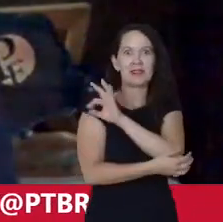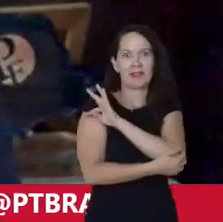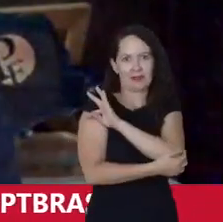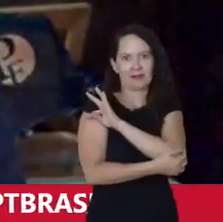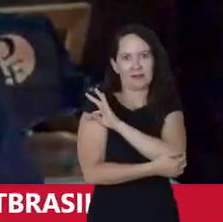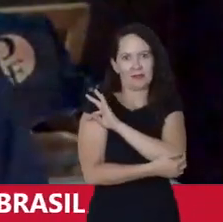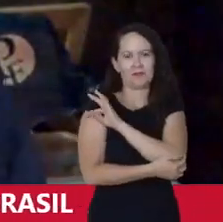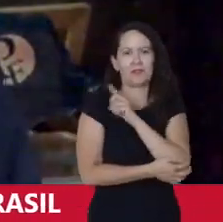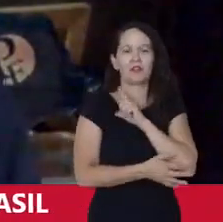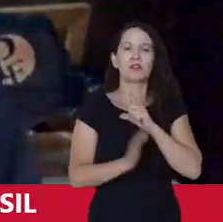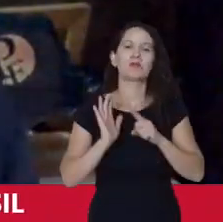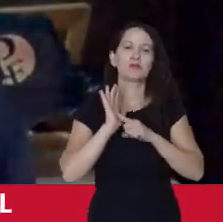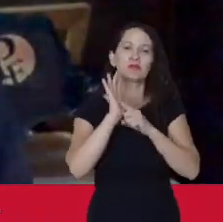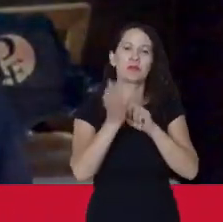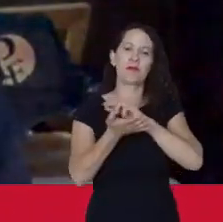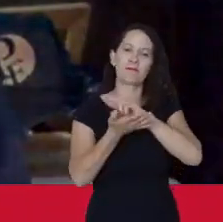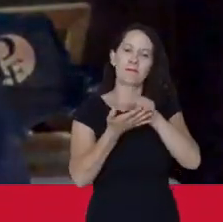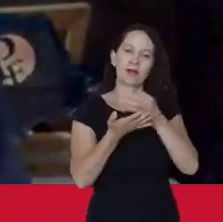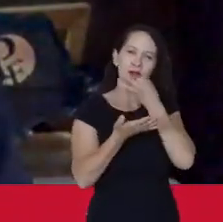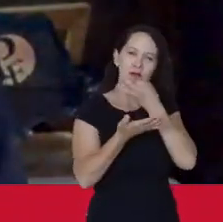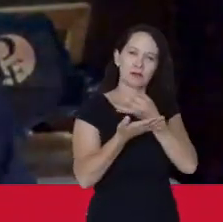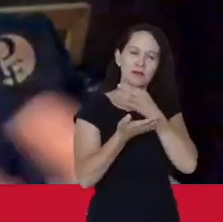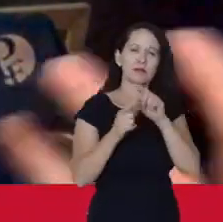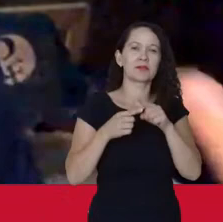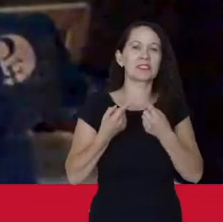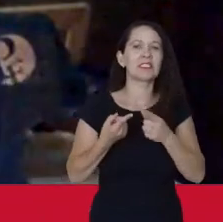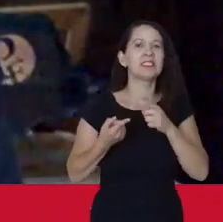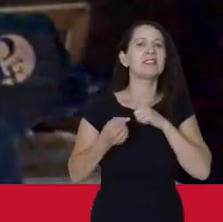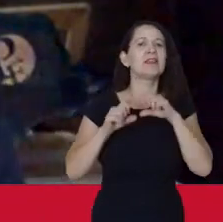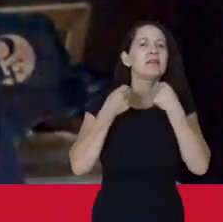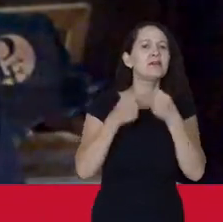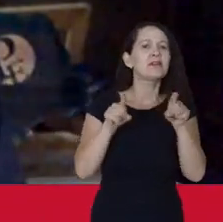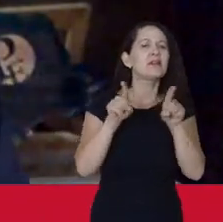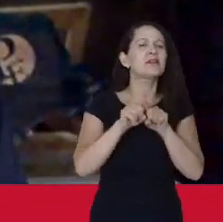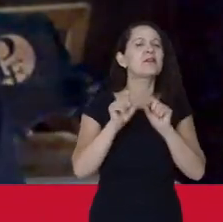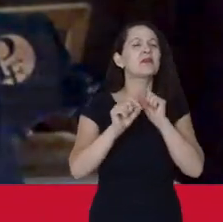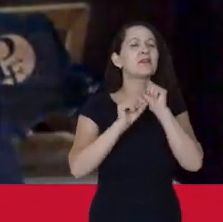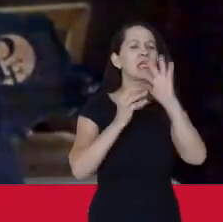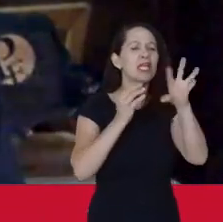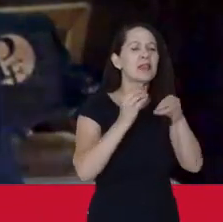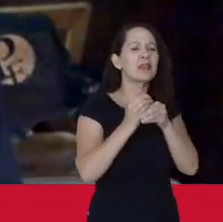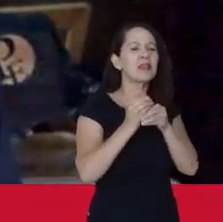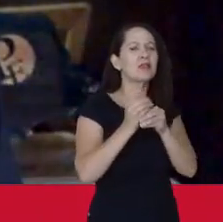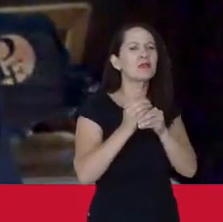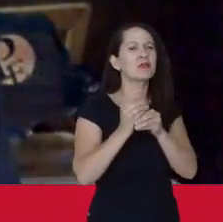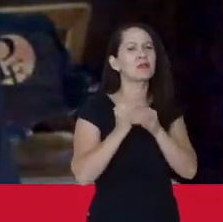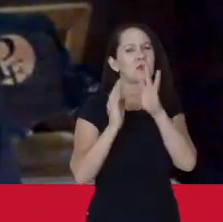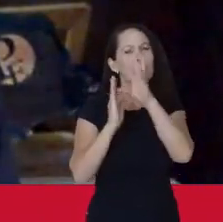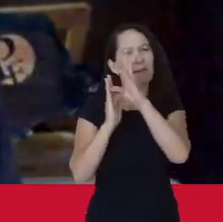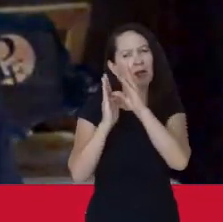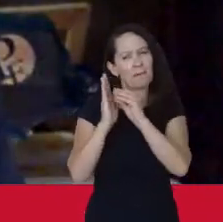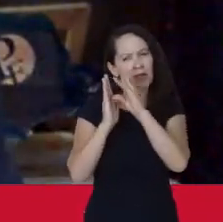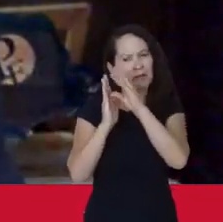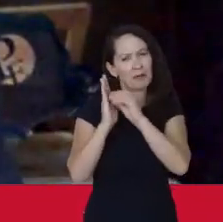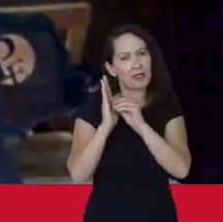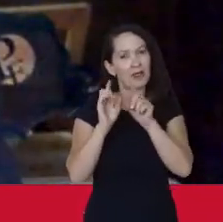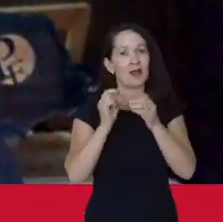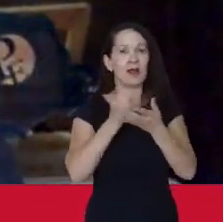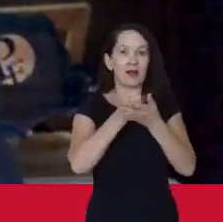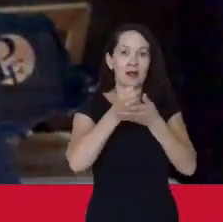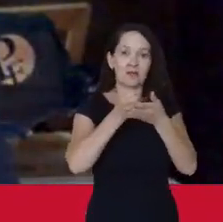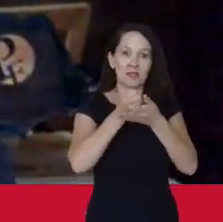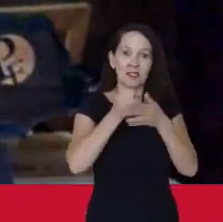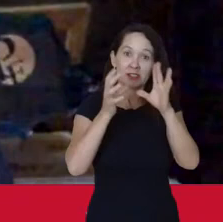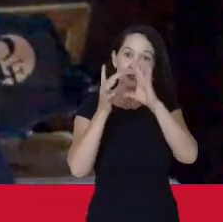aqui vários argumentos, explicamos uma série de coisas, ele tem que ter também muito de embasamento nessa questão